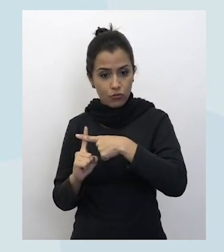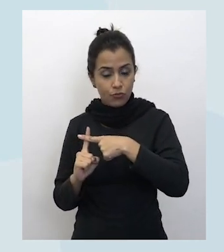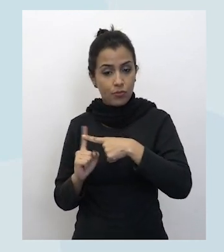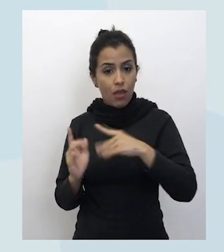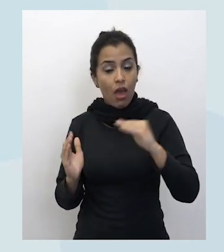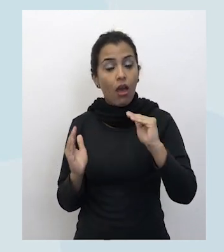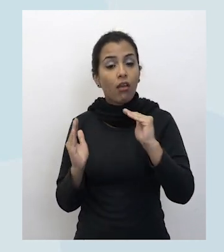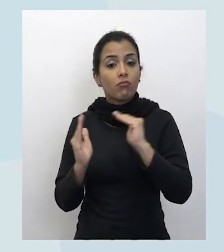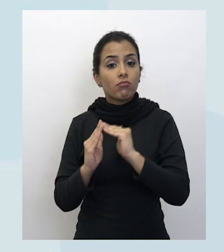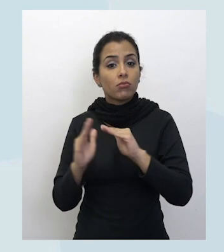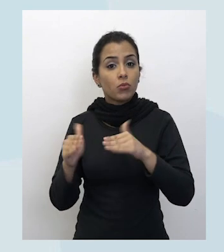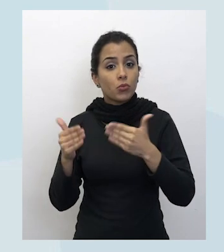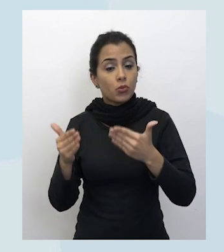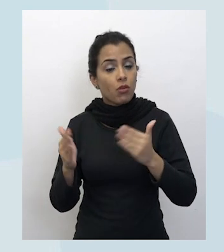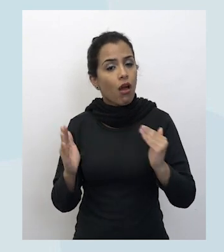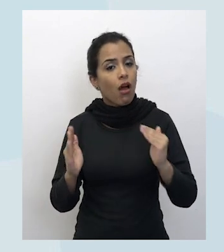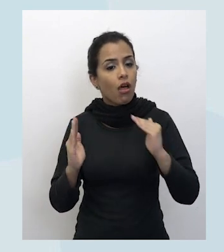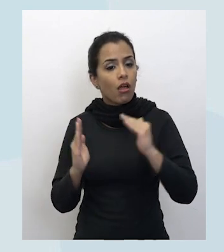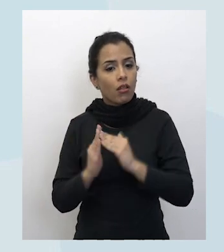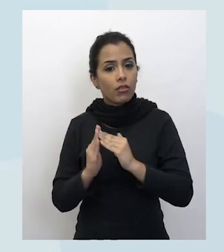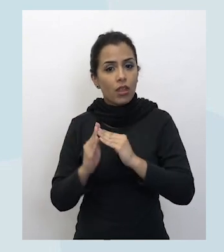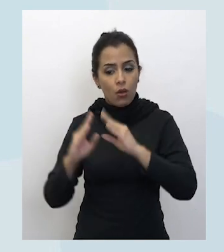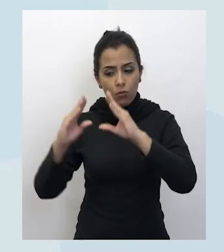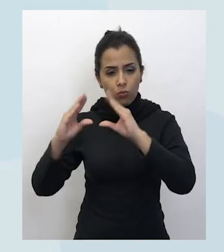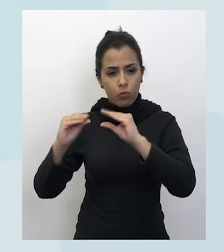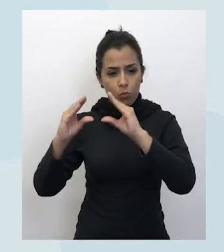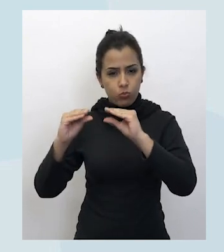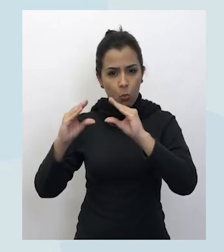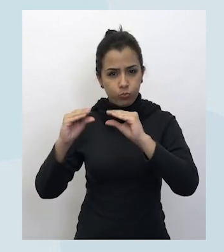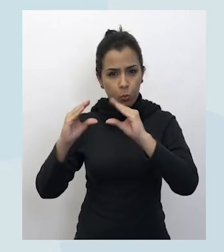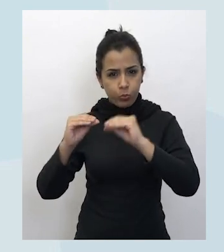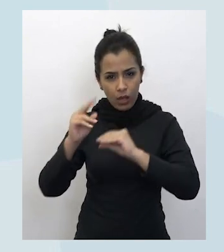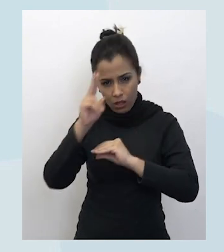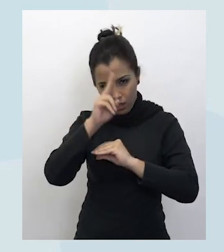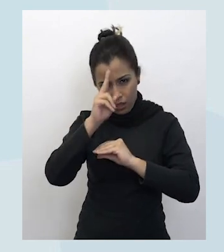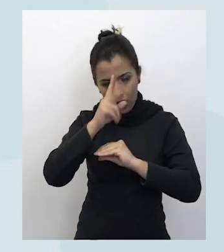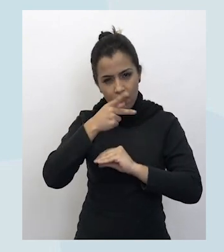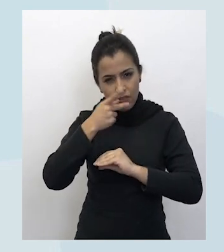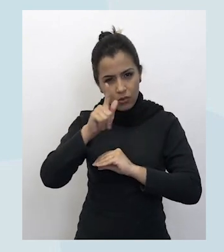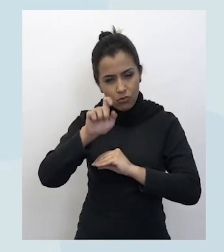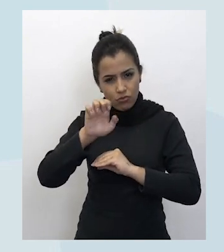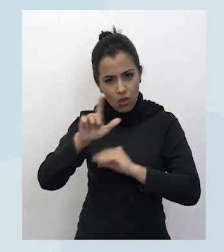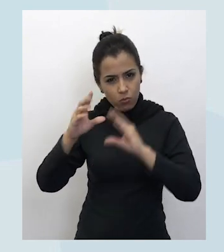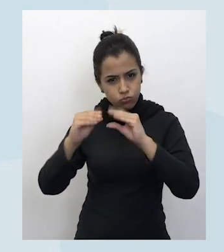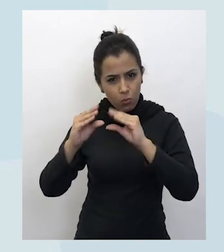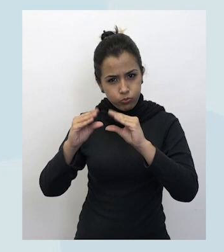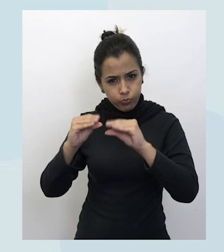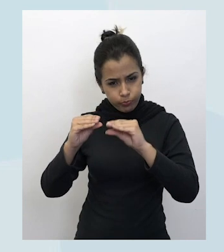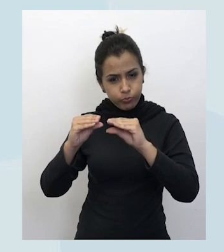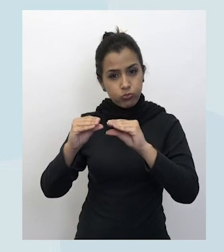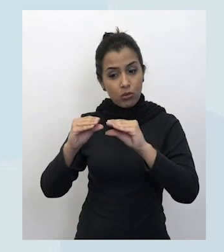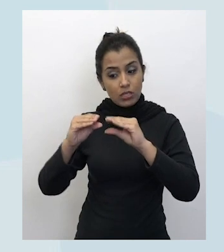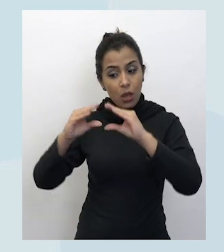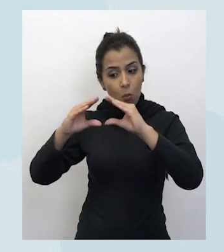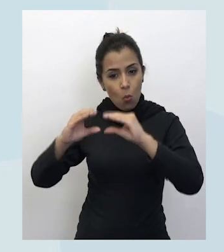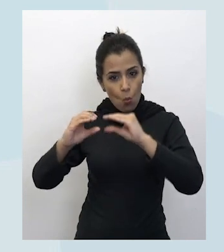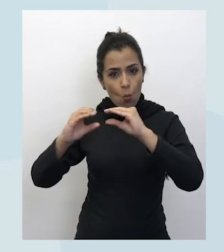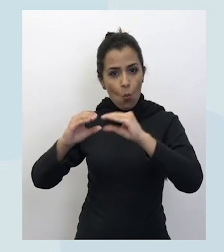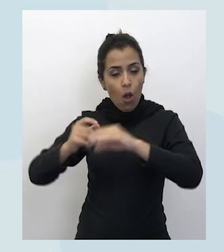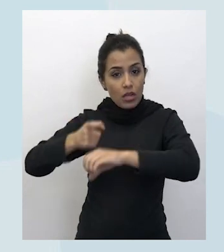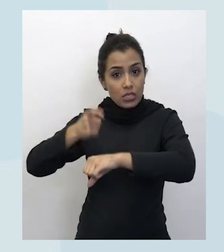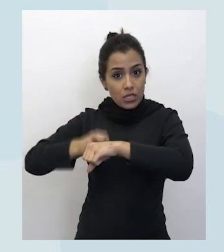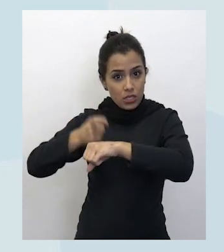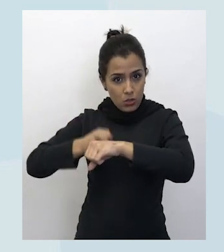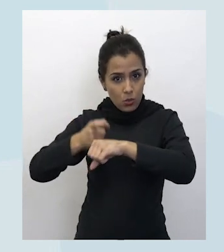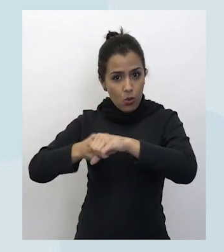quando? Até a hora que o gel secar. O gel secou, ela para. Tá? Então, como estão todas correndo na mesma velocidade